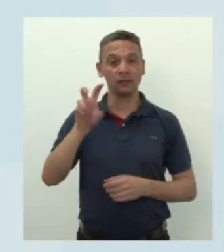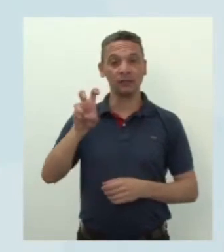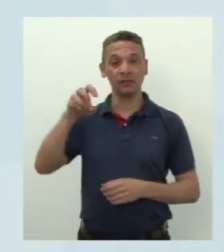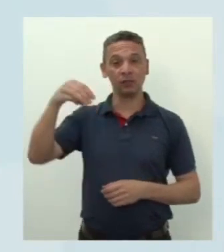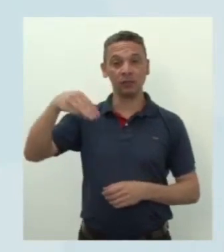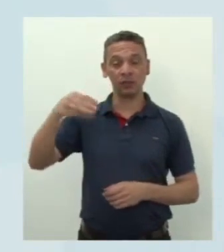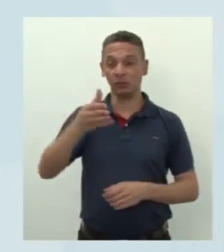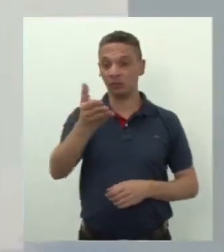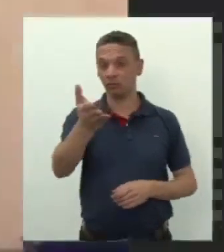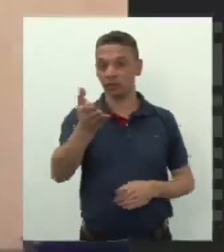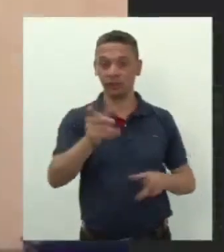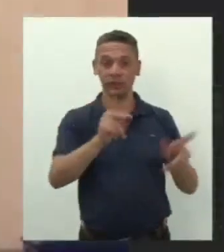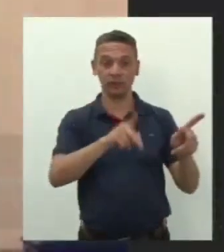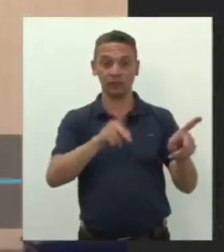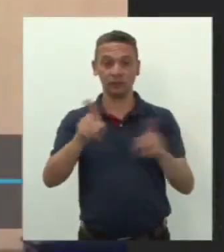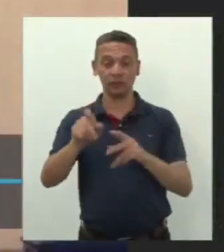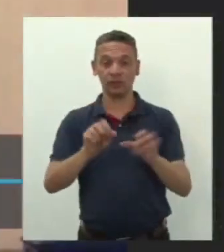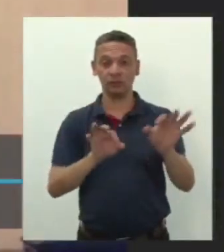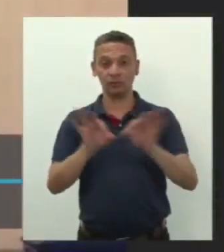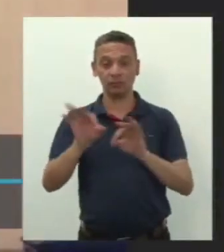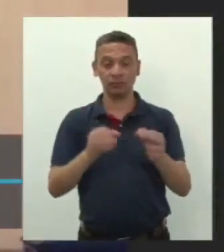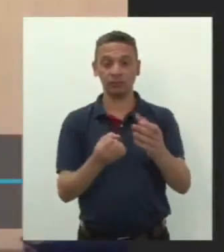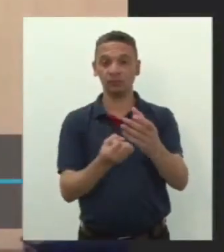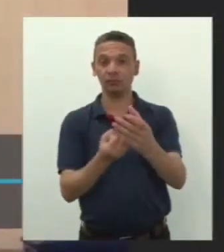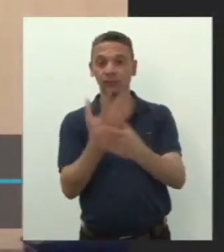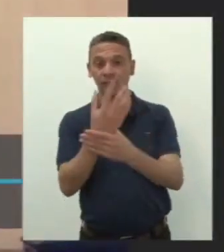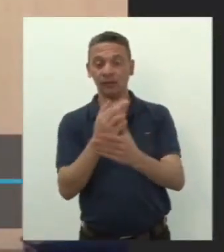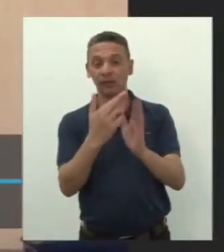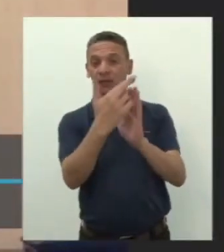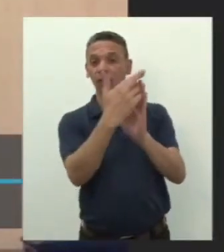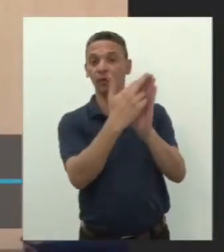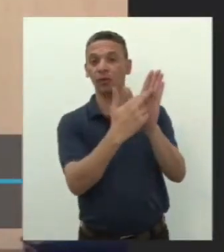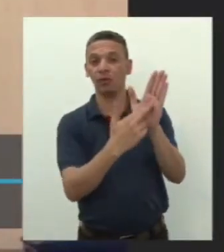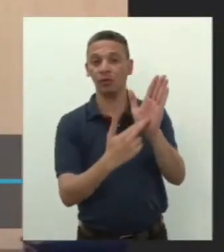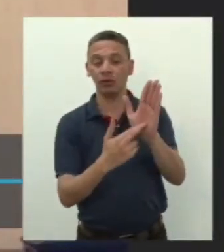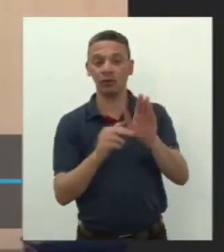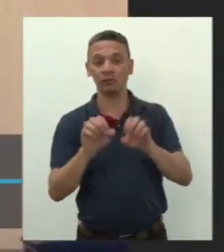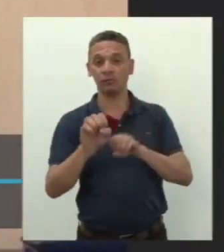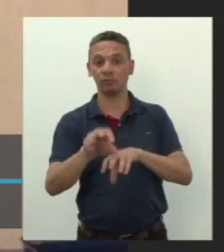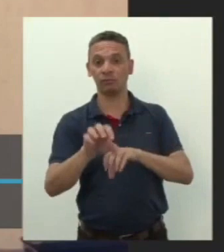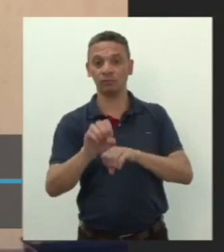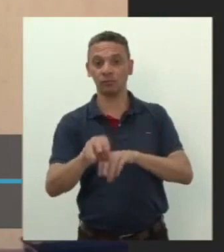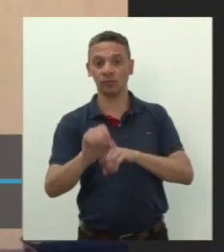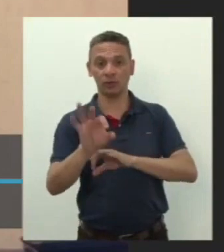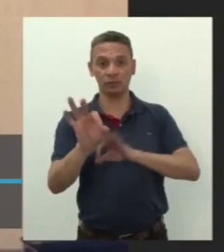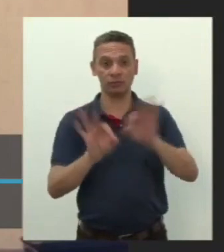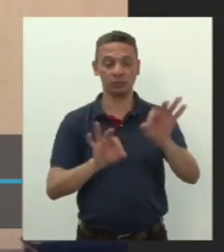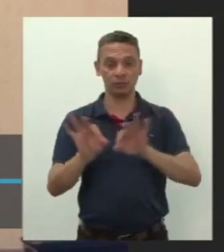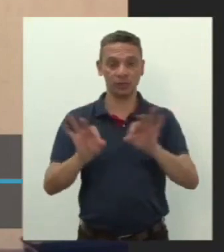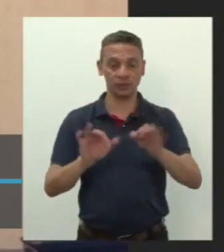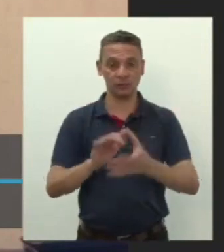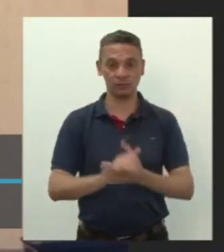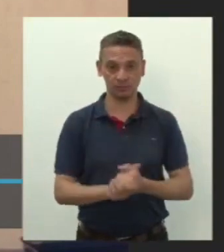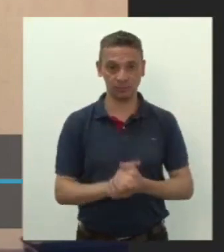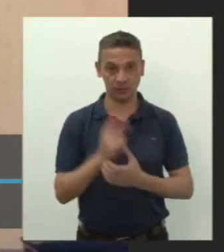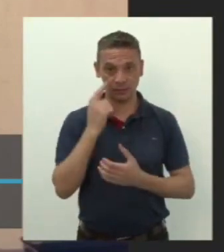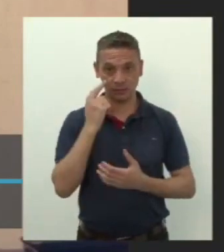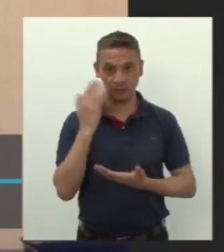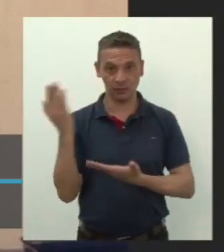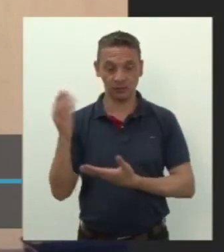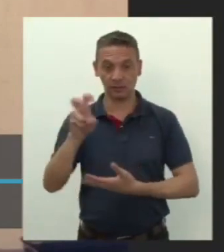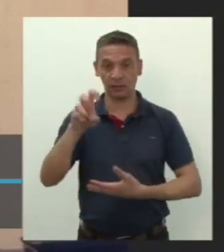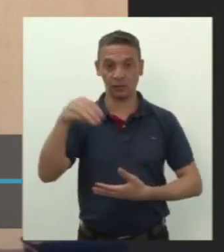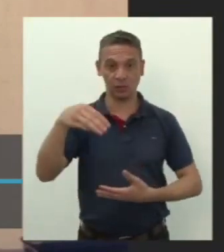vocês, professores, elaborarem, né, esse esboço de plano. Ok? Vamos lá?